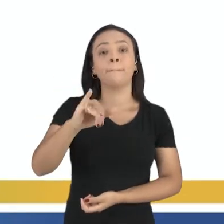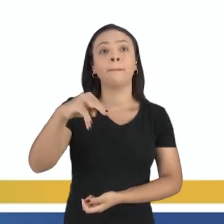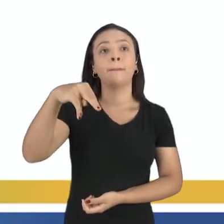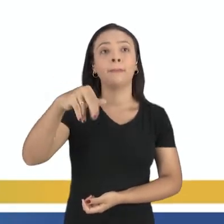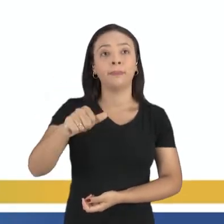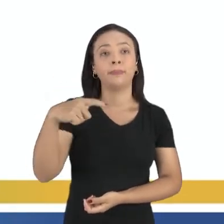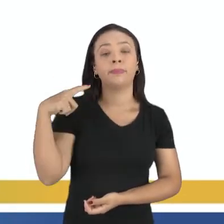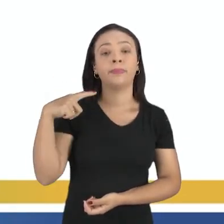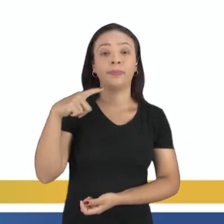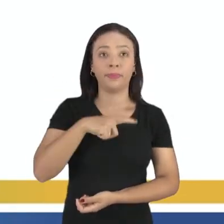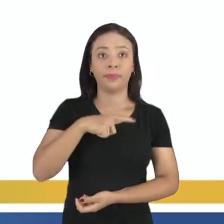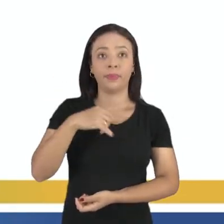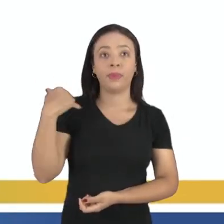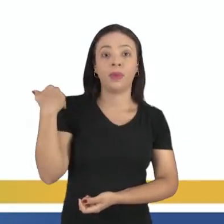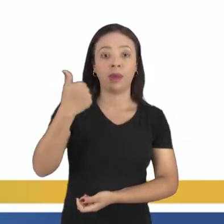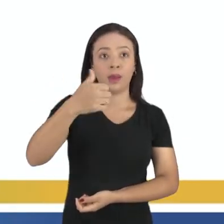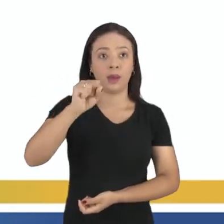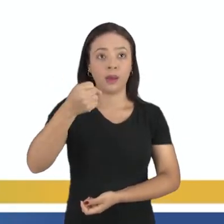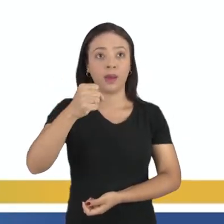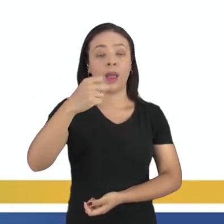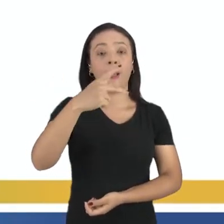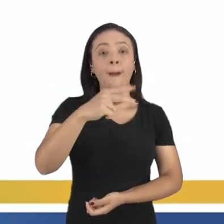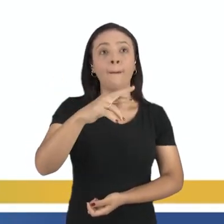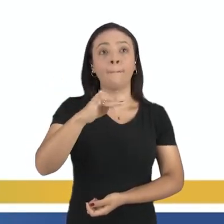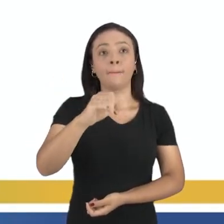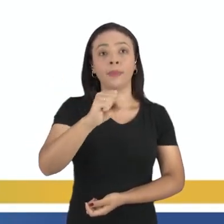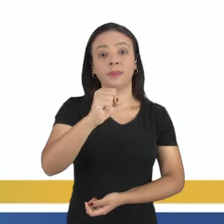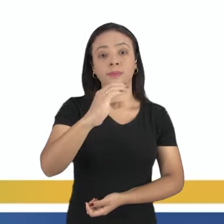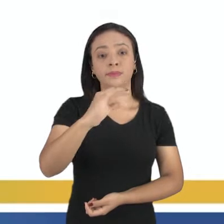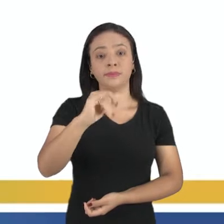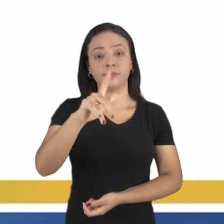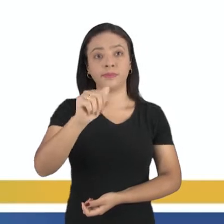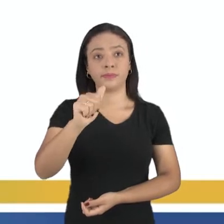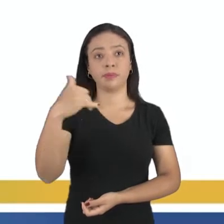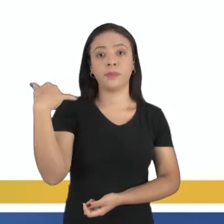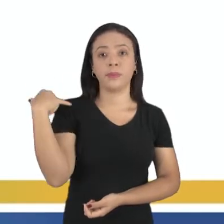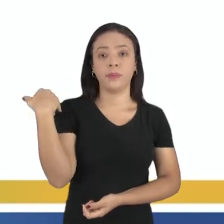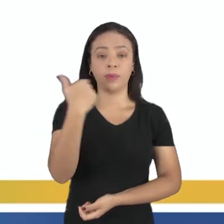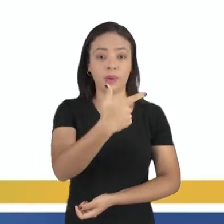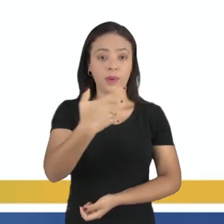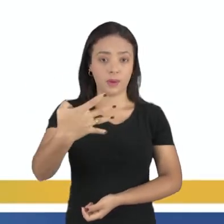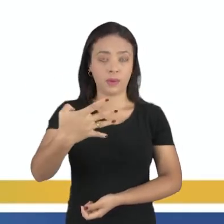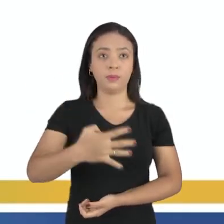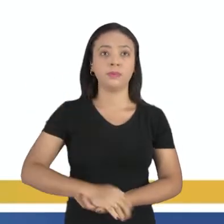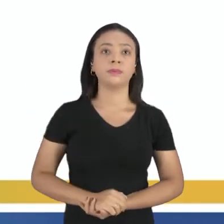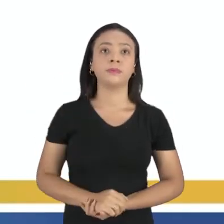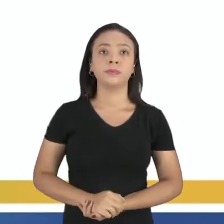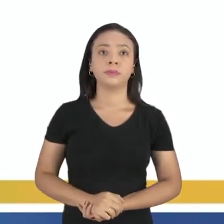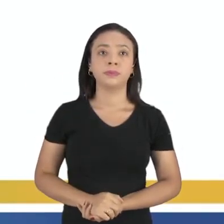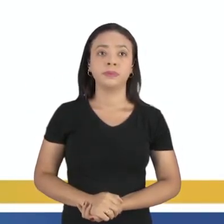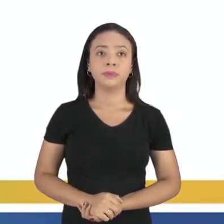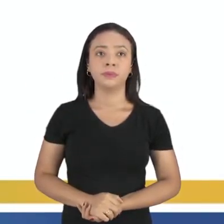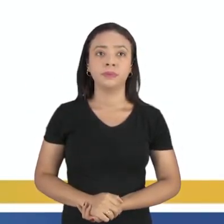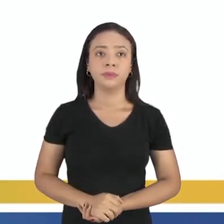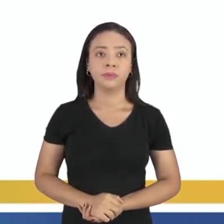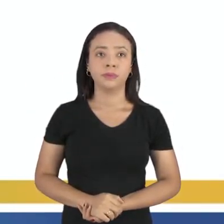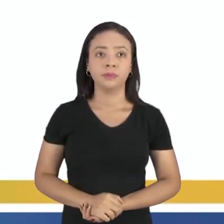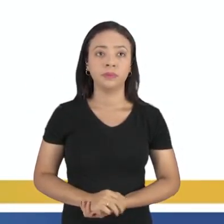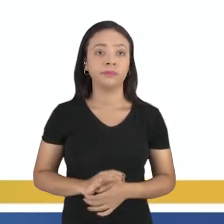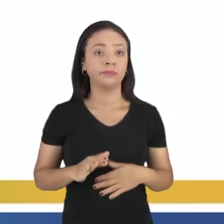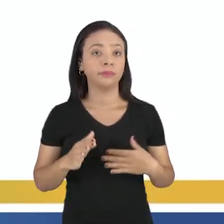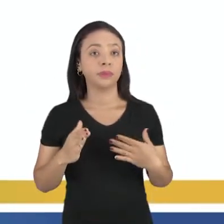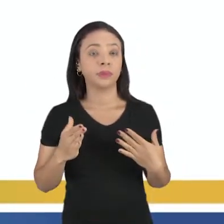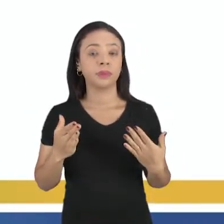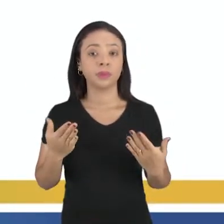anos, a Marina tem 18 anos e a Priscila, que tem apenas 24 anos.